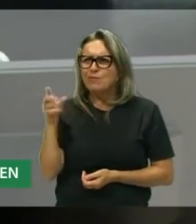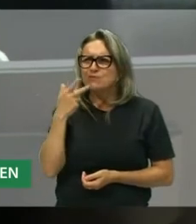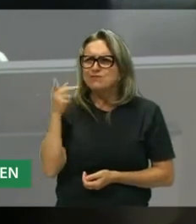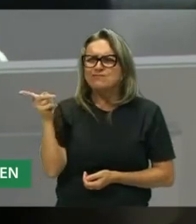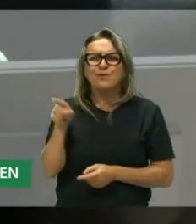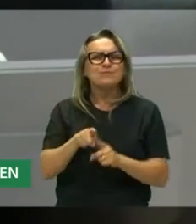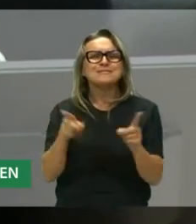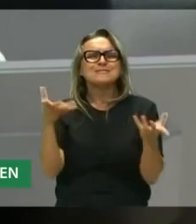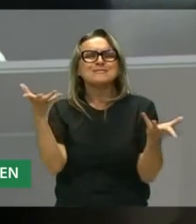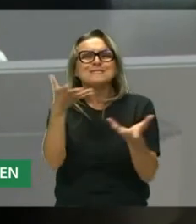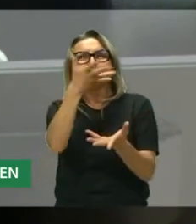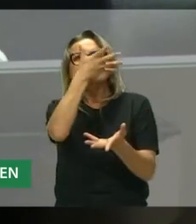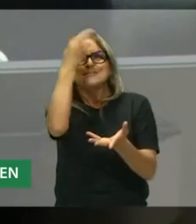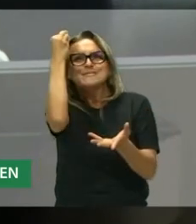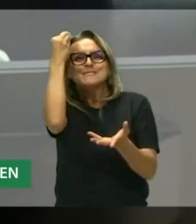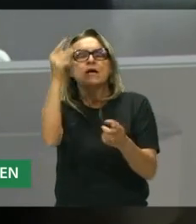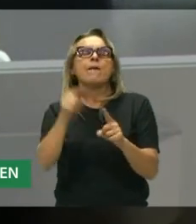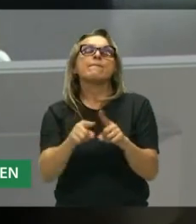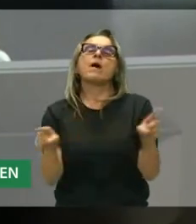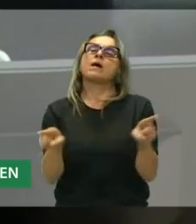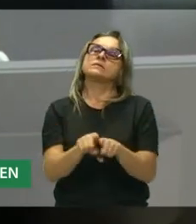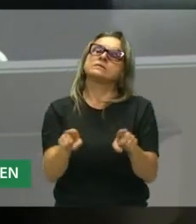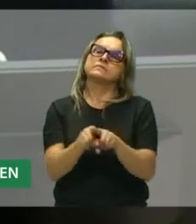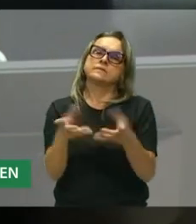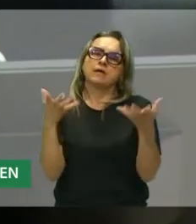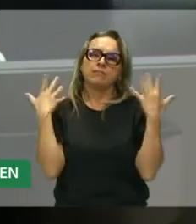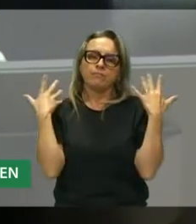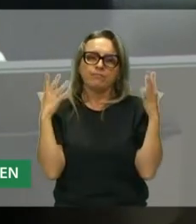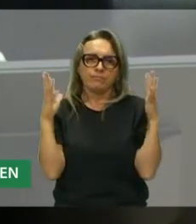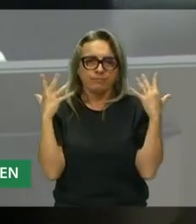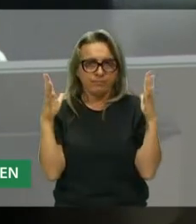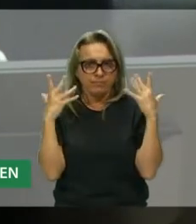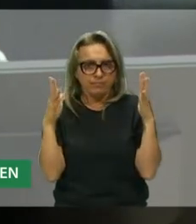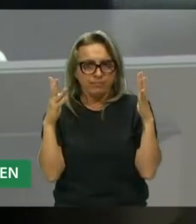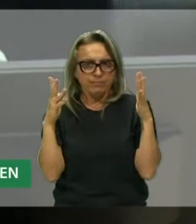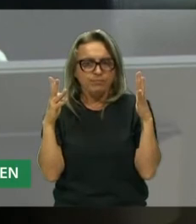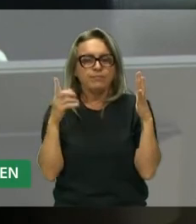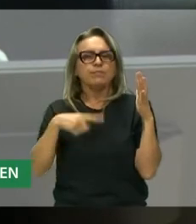Mas pego as suas palavras para também parabenizar o